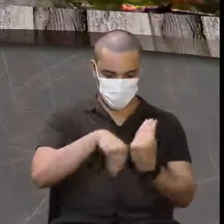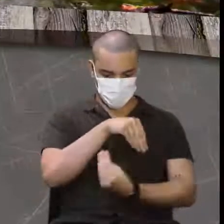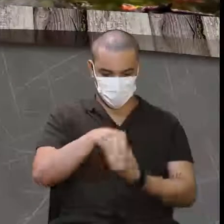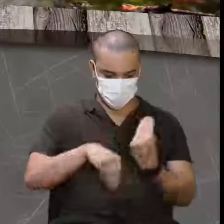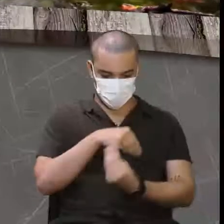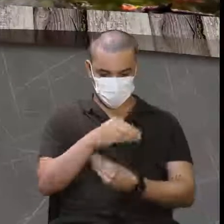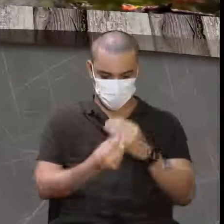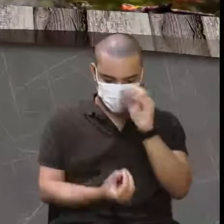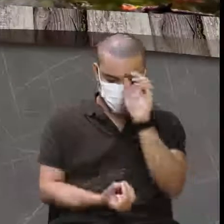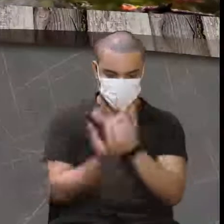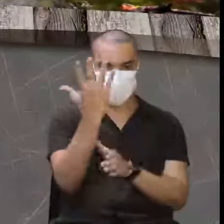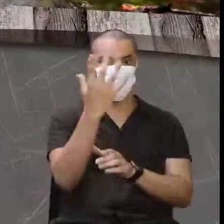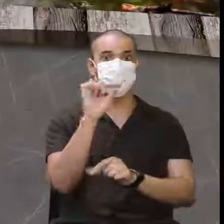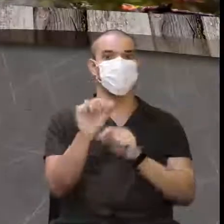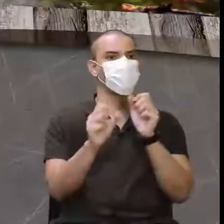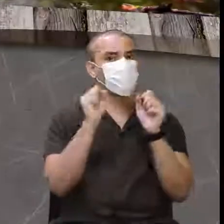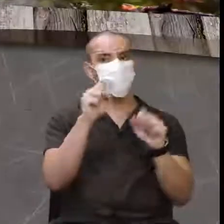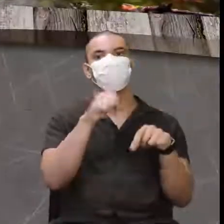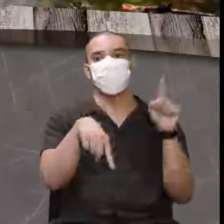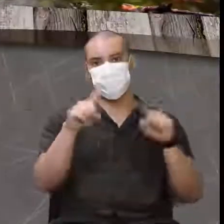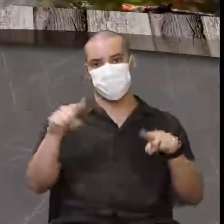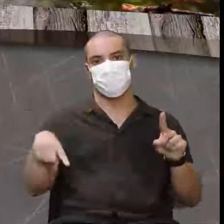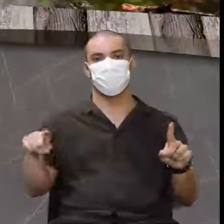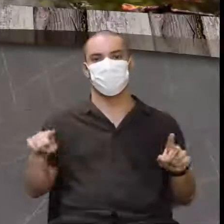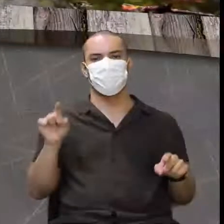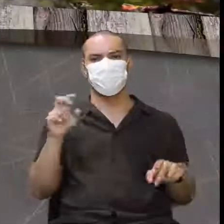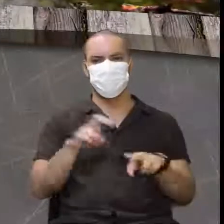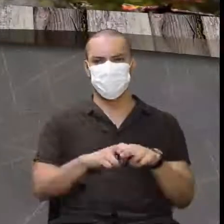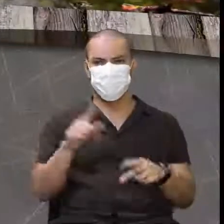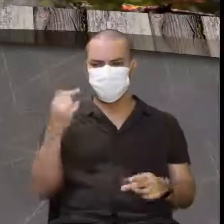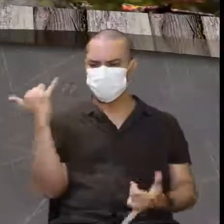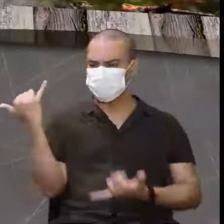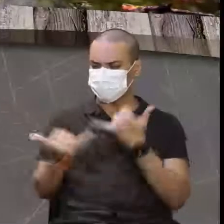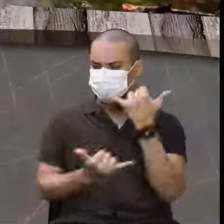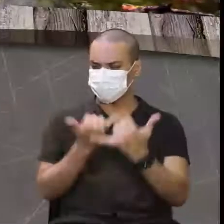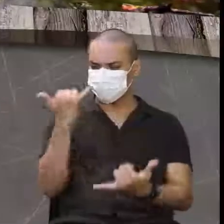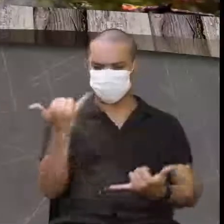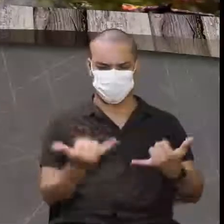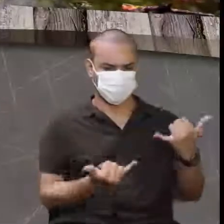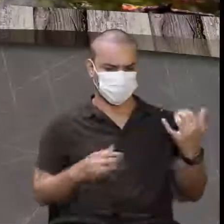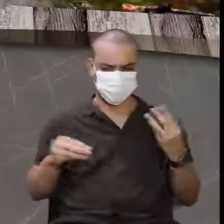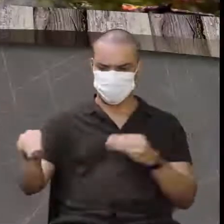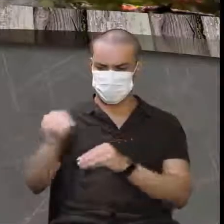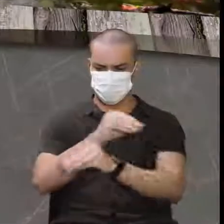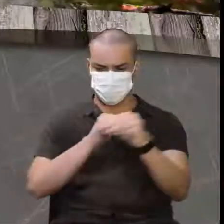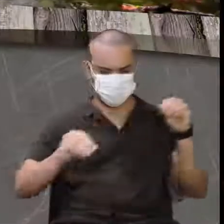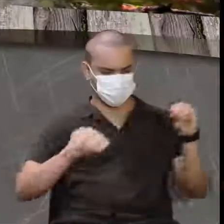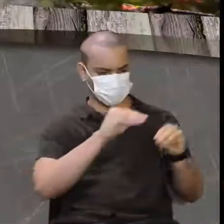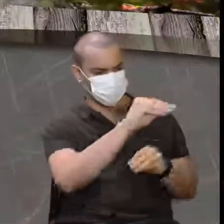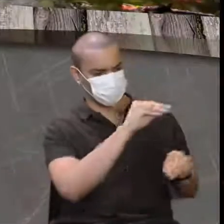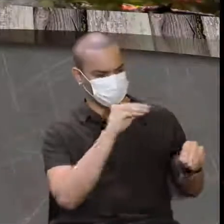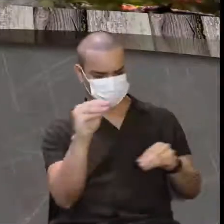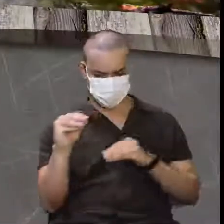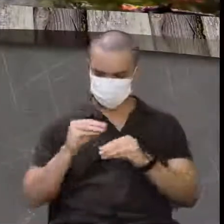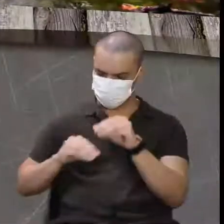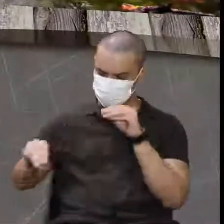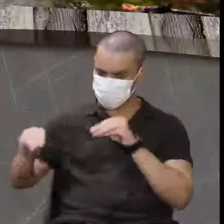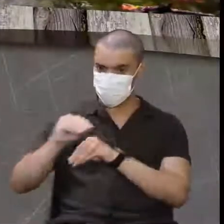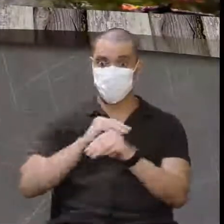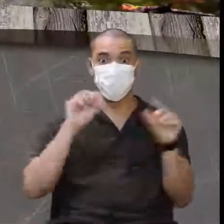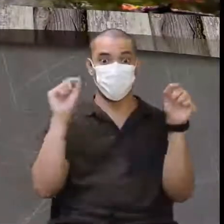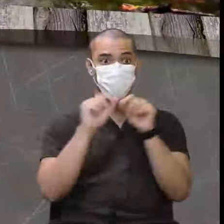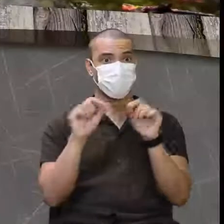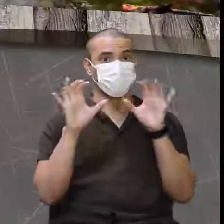espécie para cá, eu posso ter uma variedade. Ele foi brincando com essas informações. E aí, quando ele